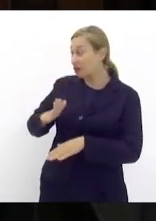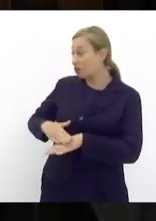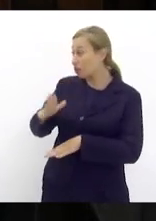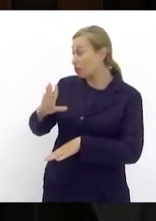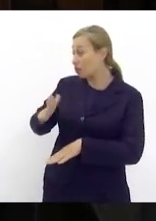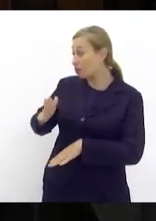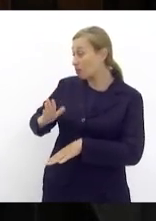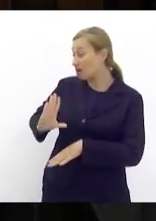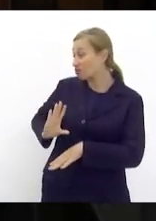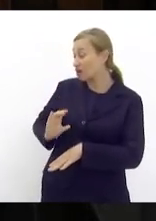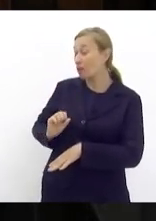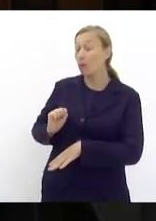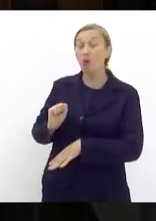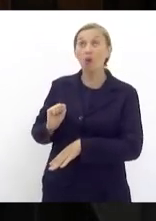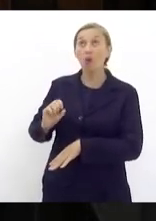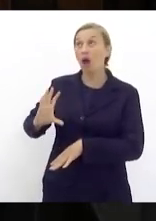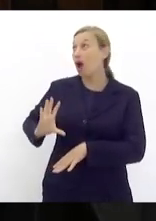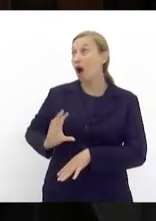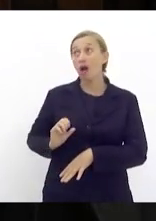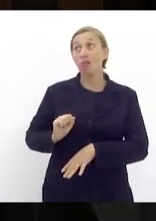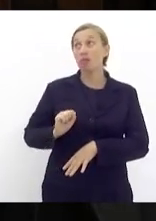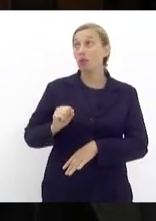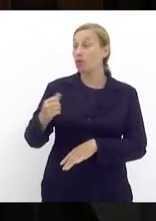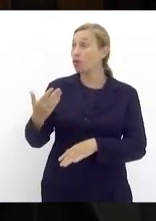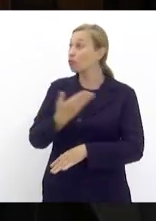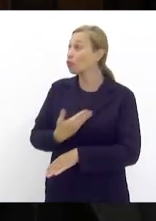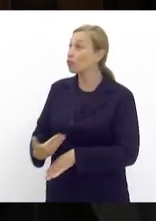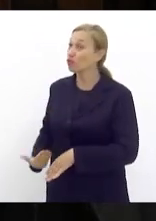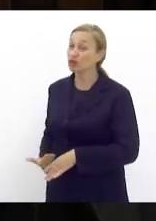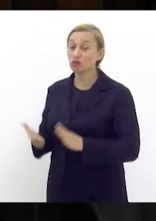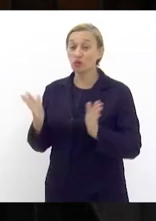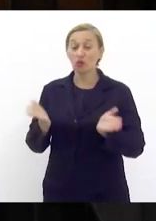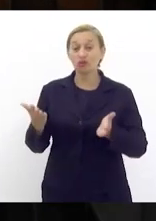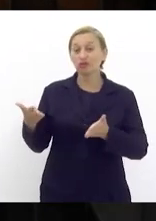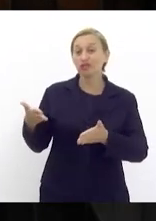né, buscando a palavra amor. O governo que entrou hoje,